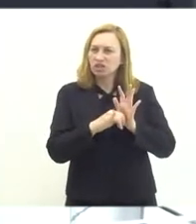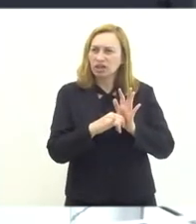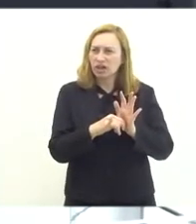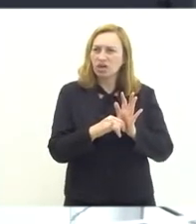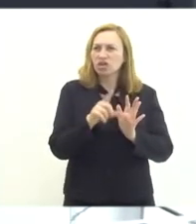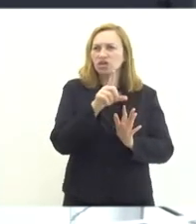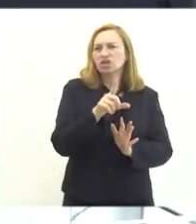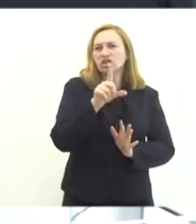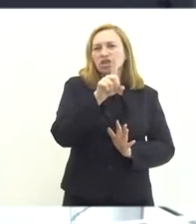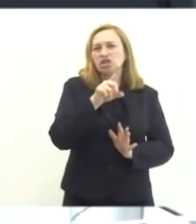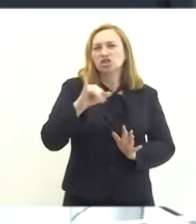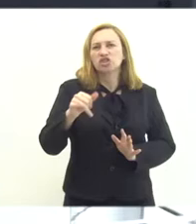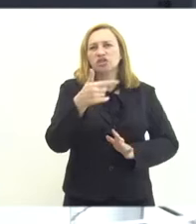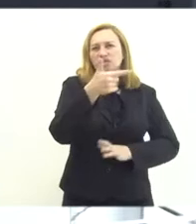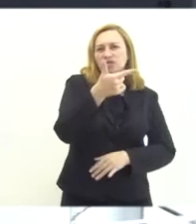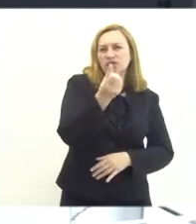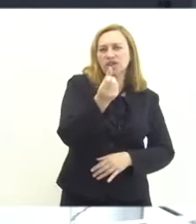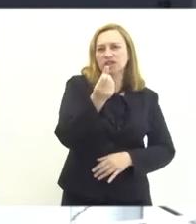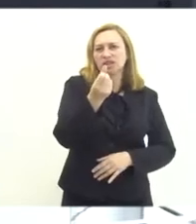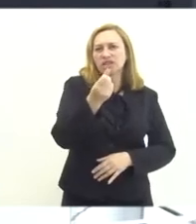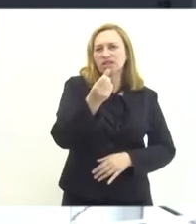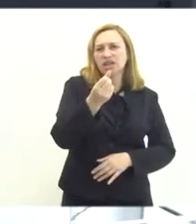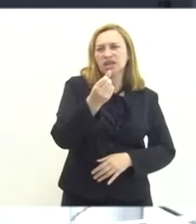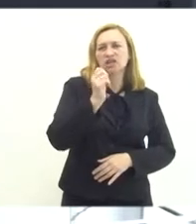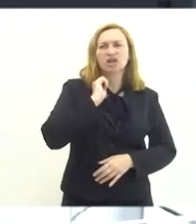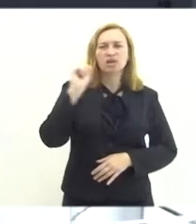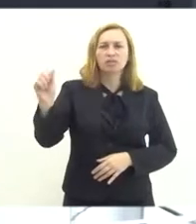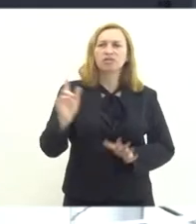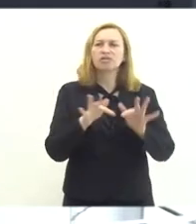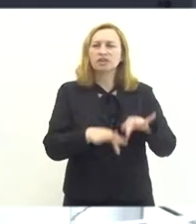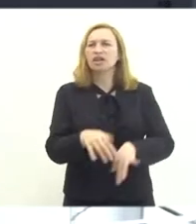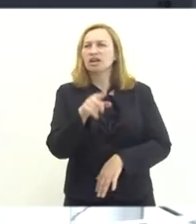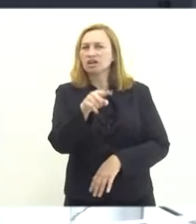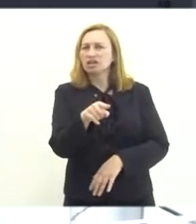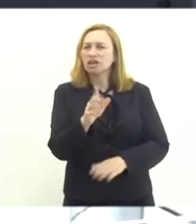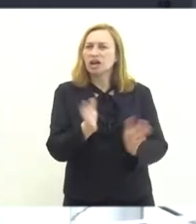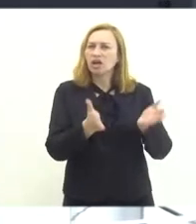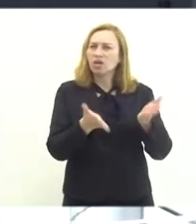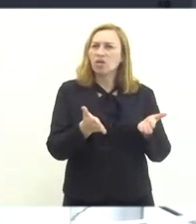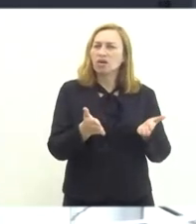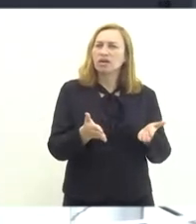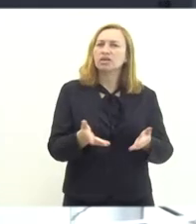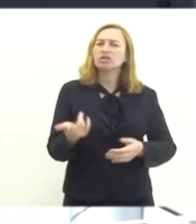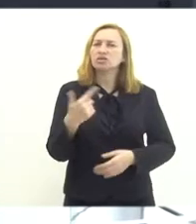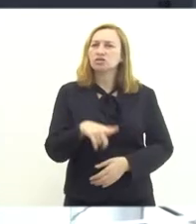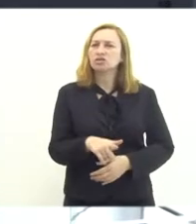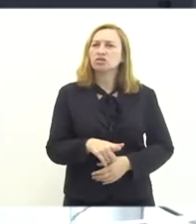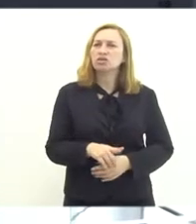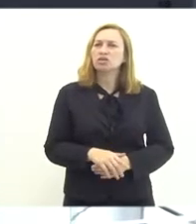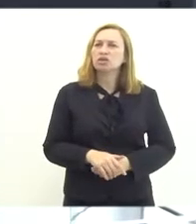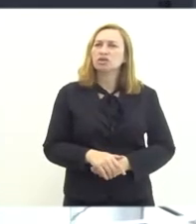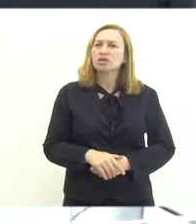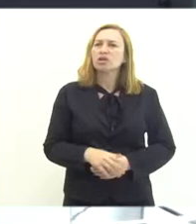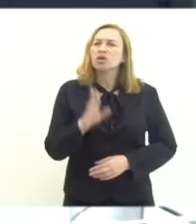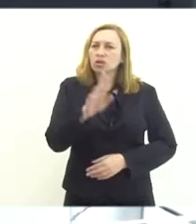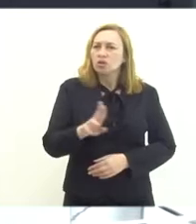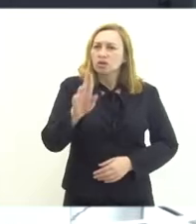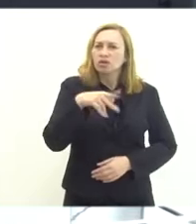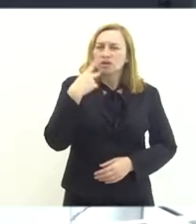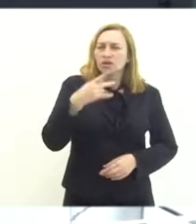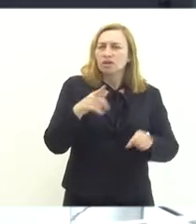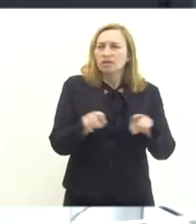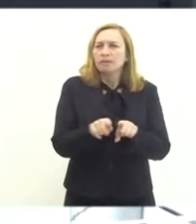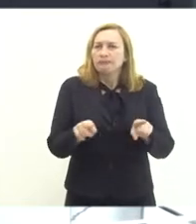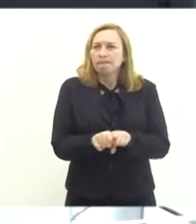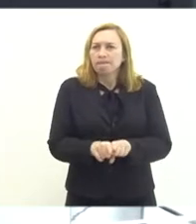circulação E desde o dia vinte e seis de Abril inclusive encerra essa semana dia 26 também a gente republicou ele eu queria fazer o uso da